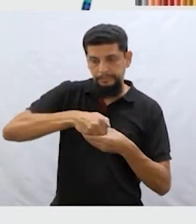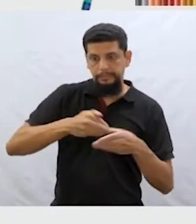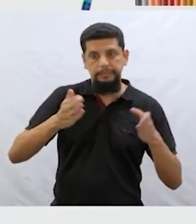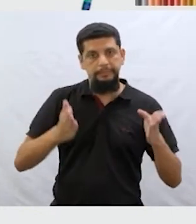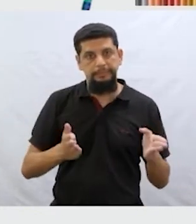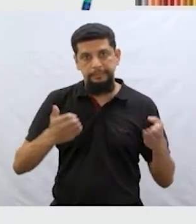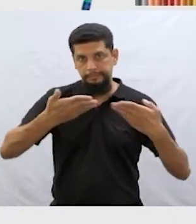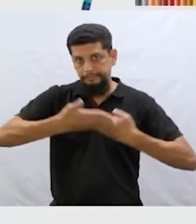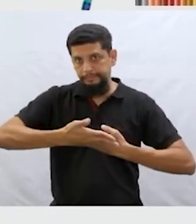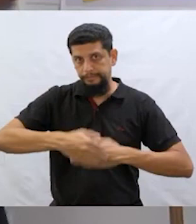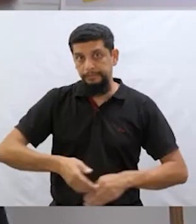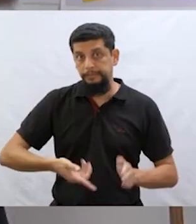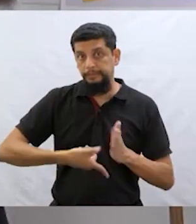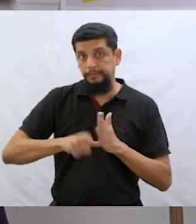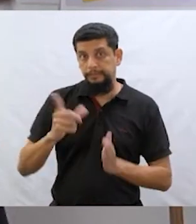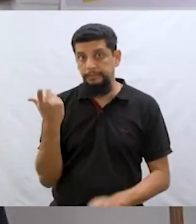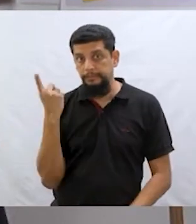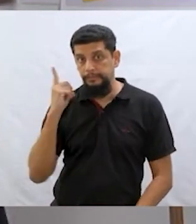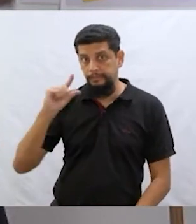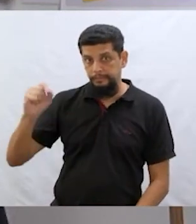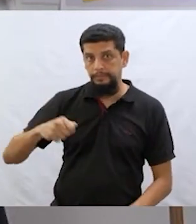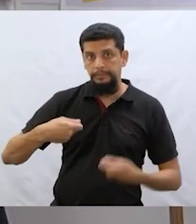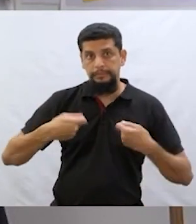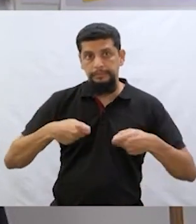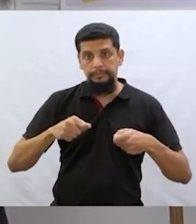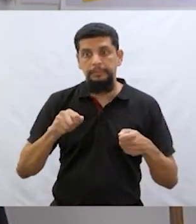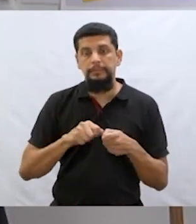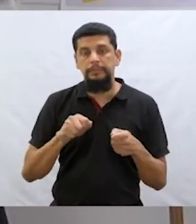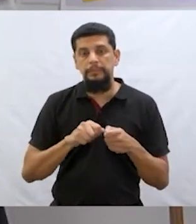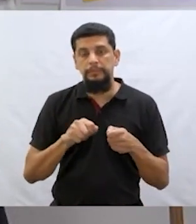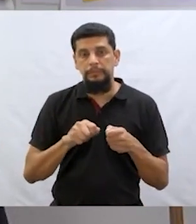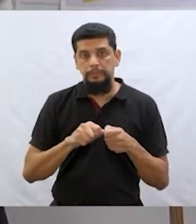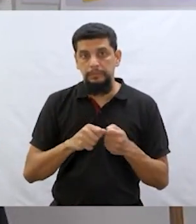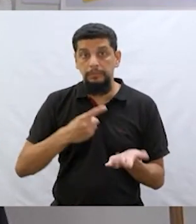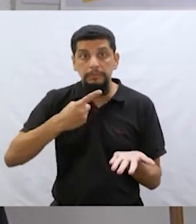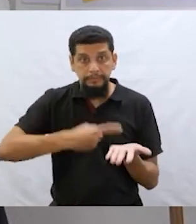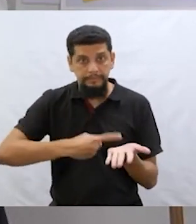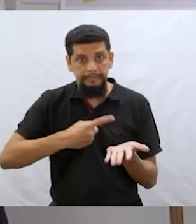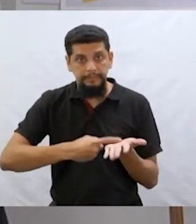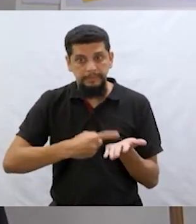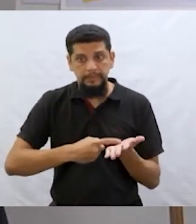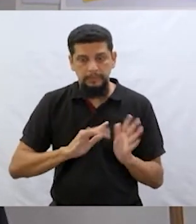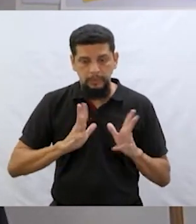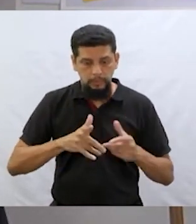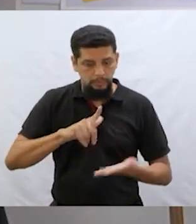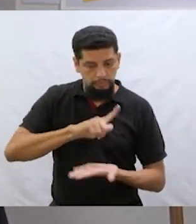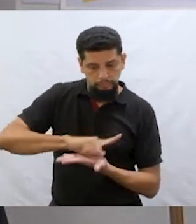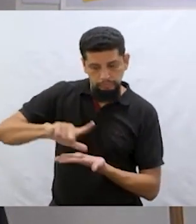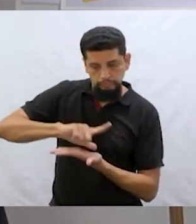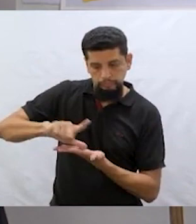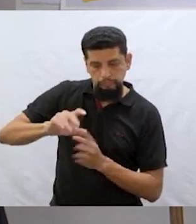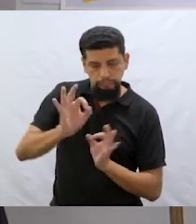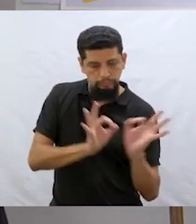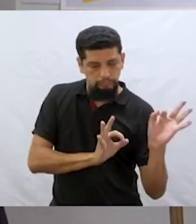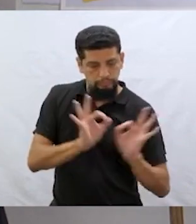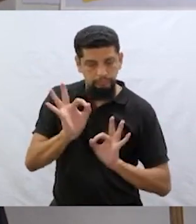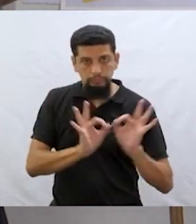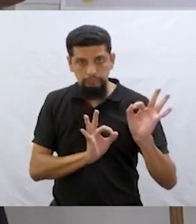prof. Antes de ir embora, precisamos fazer aquele nosso combinado de deixar tudo